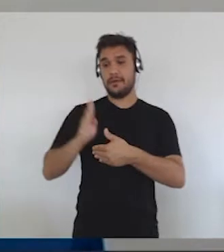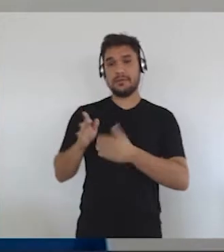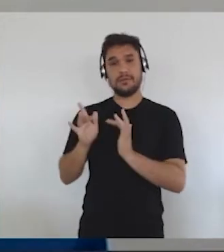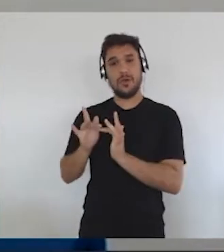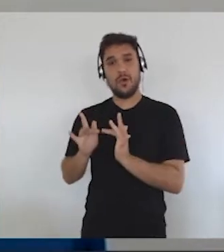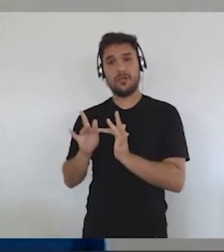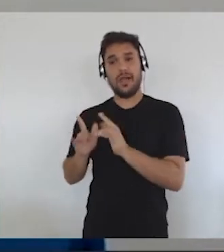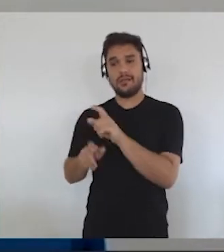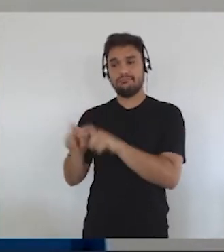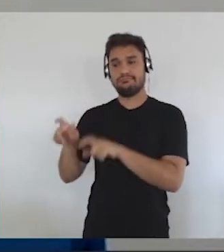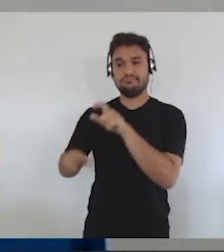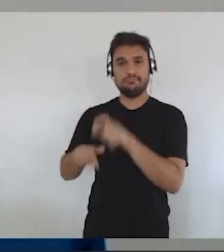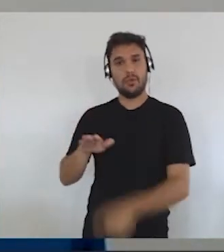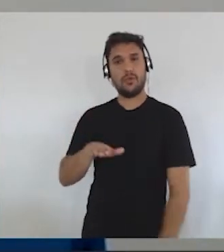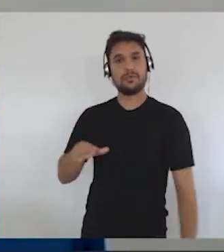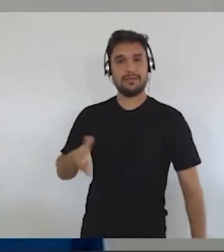crianças.